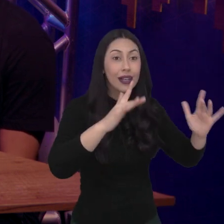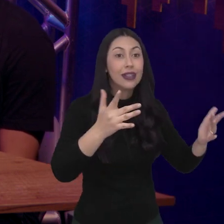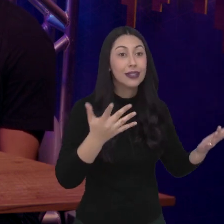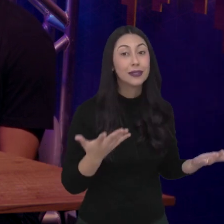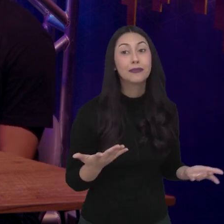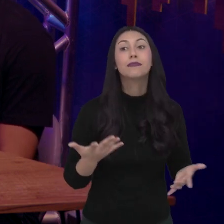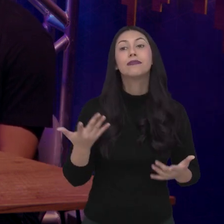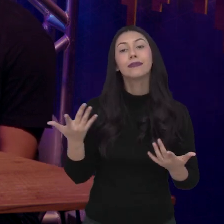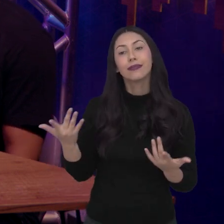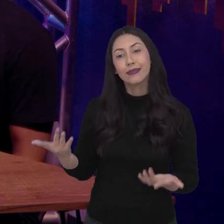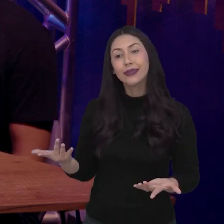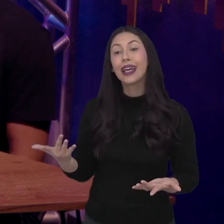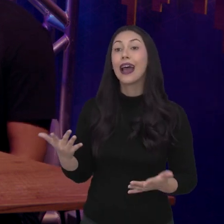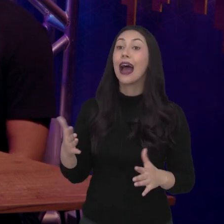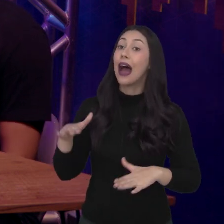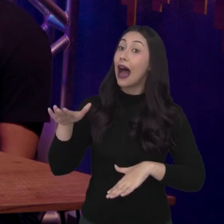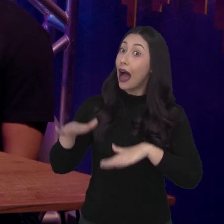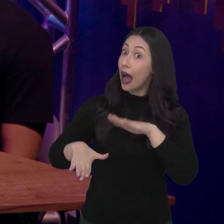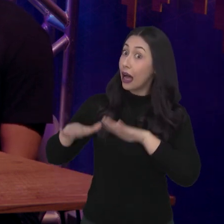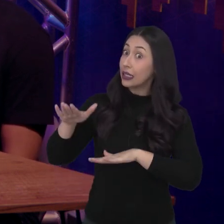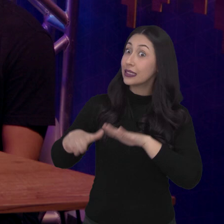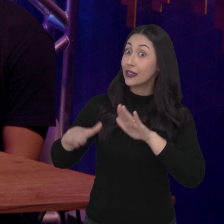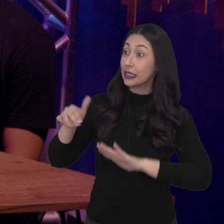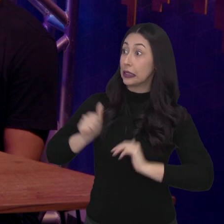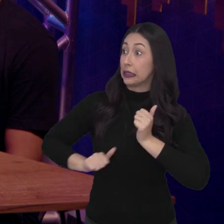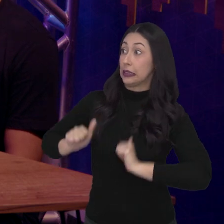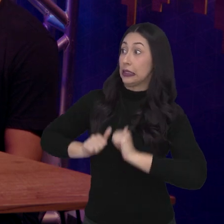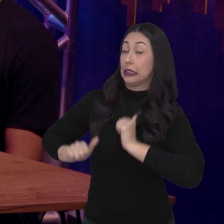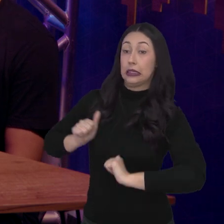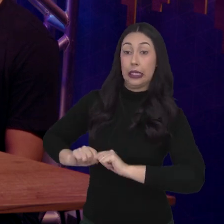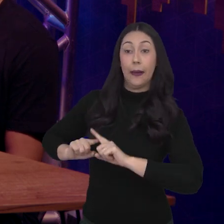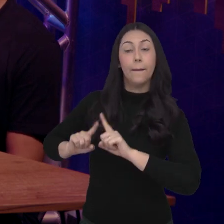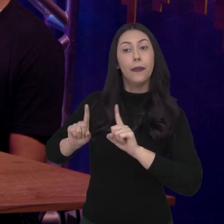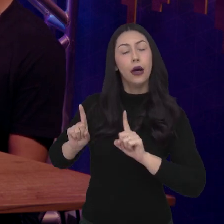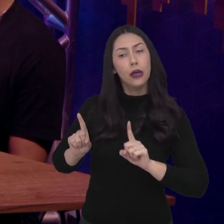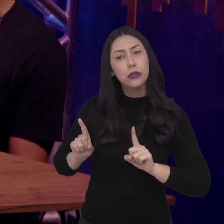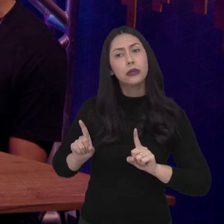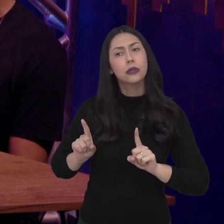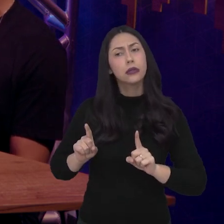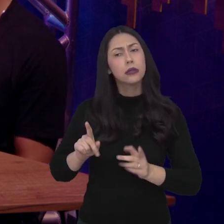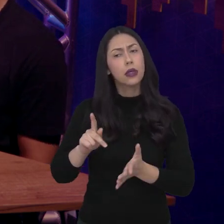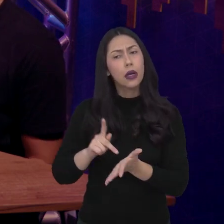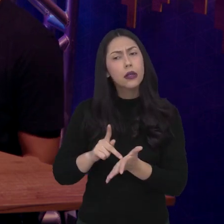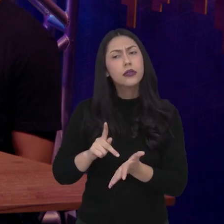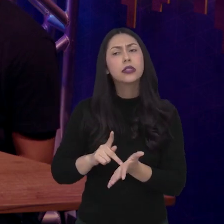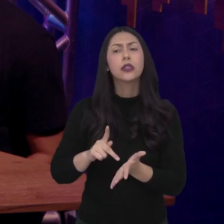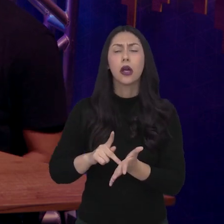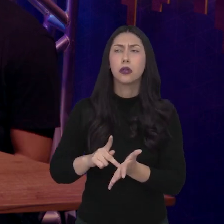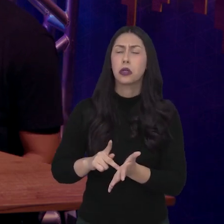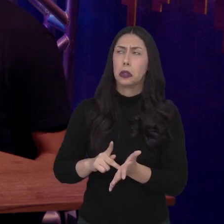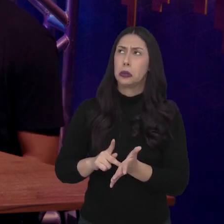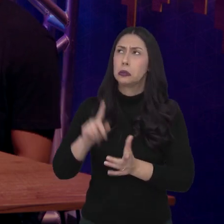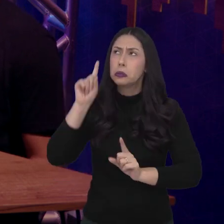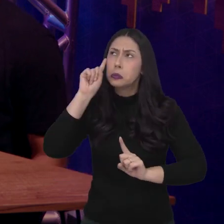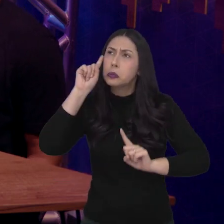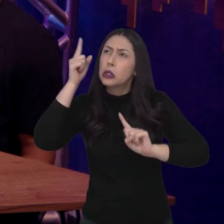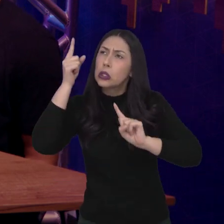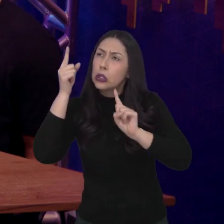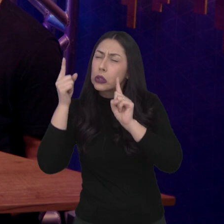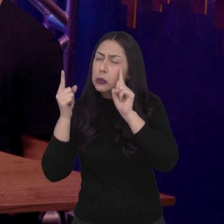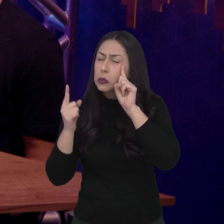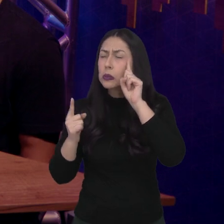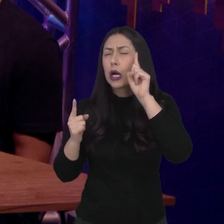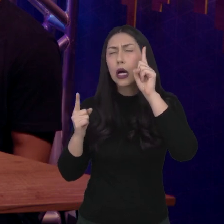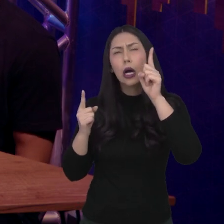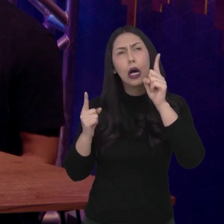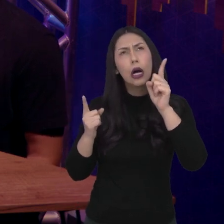da... E às vezes isso pode gerar uma ansiedade, mas, na verdade, ter esses pensamentos e ter uma